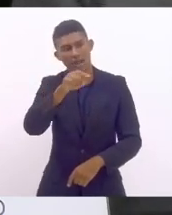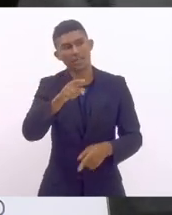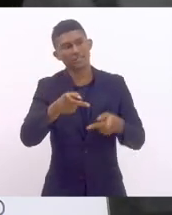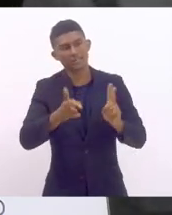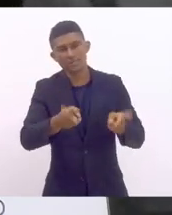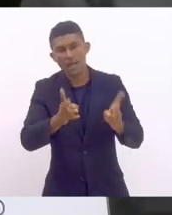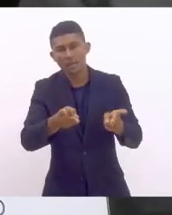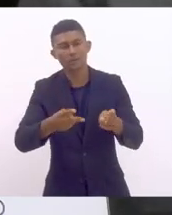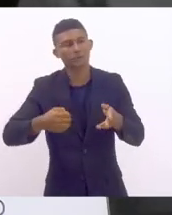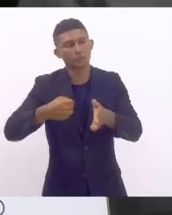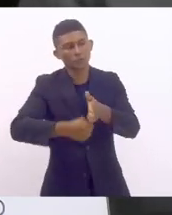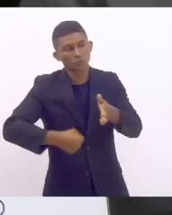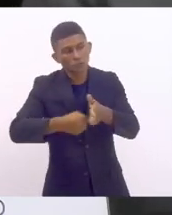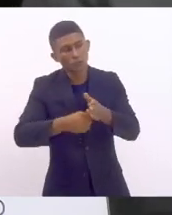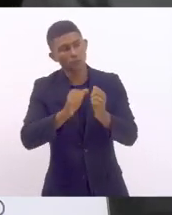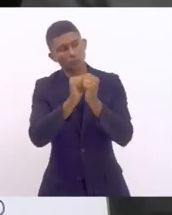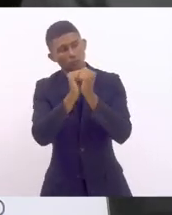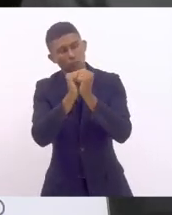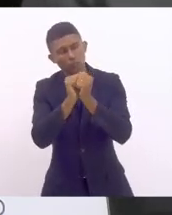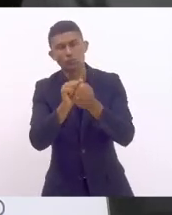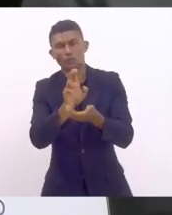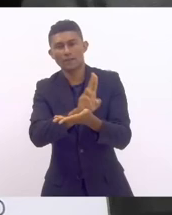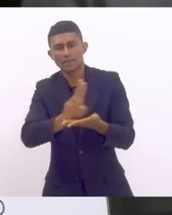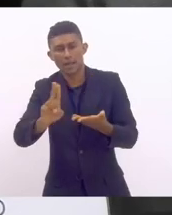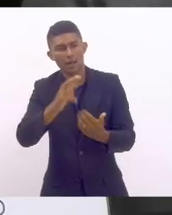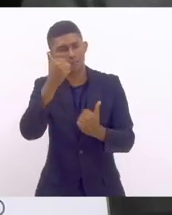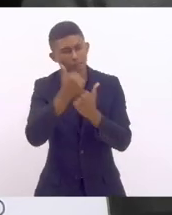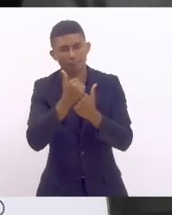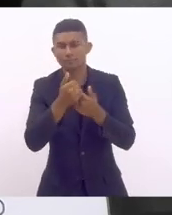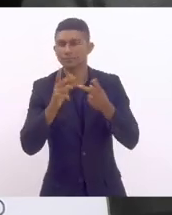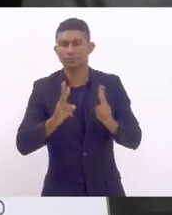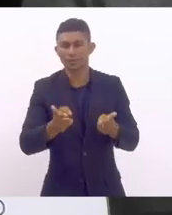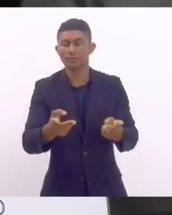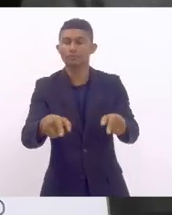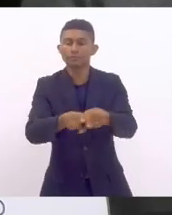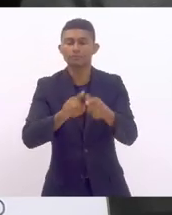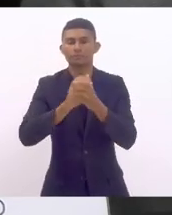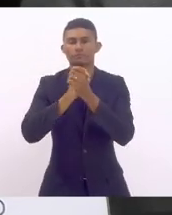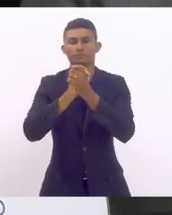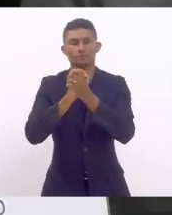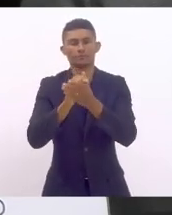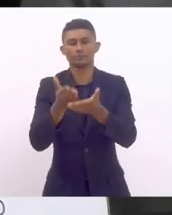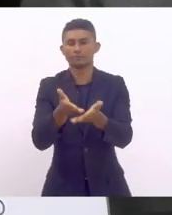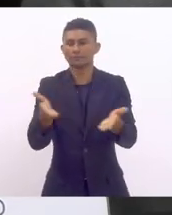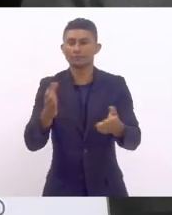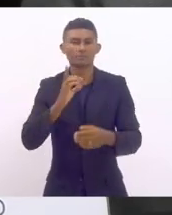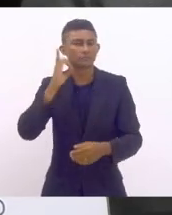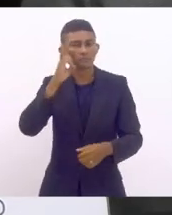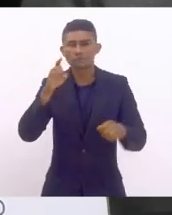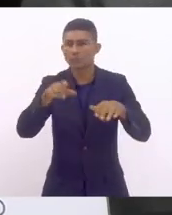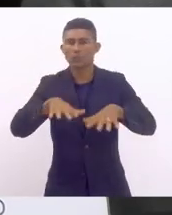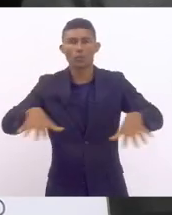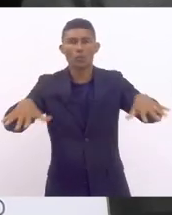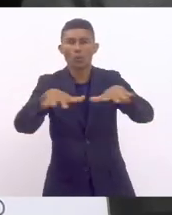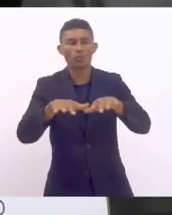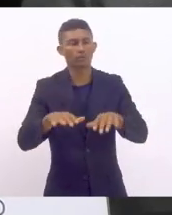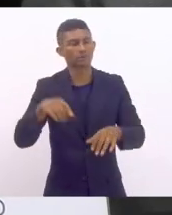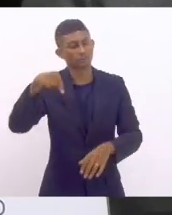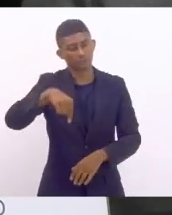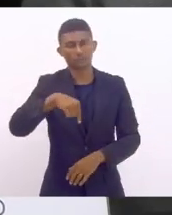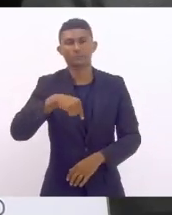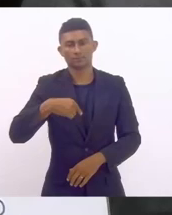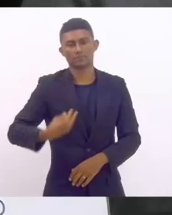nas lutas das universidades federais sauda os demais deputados e autoridades aqui